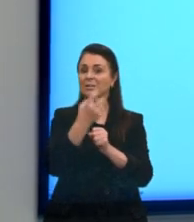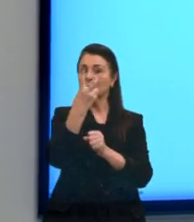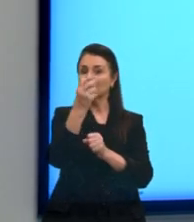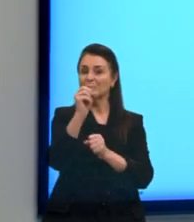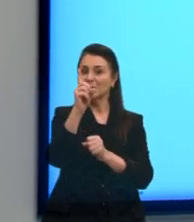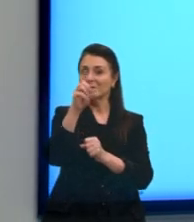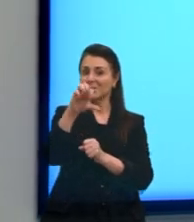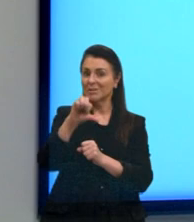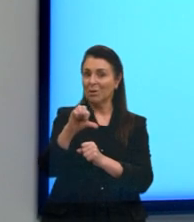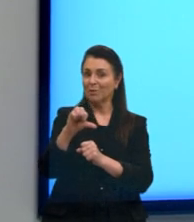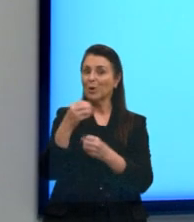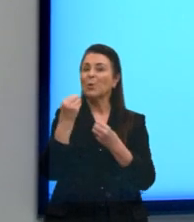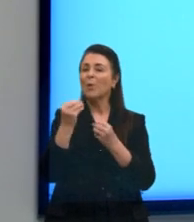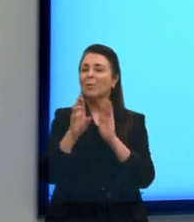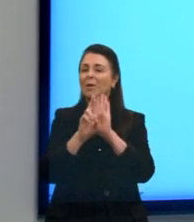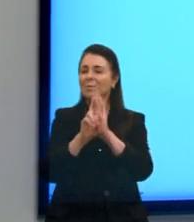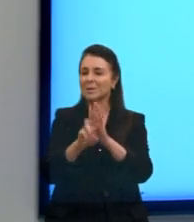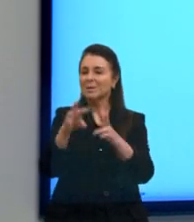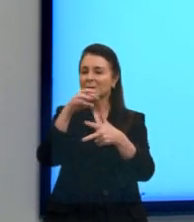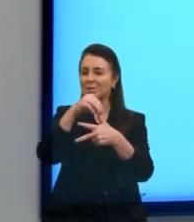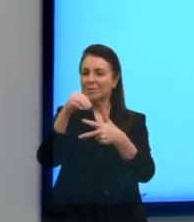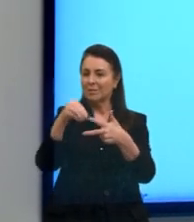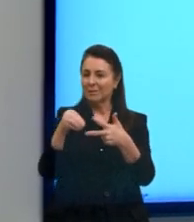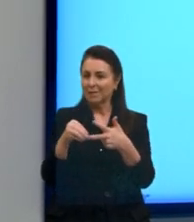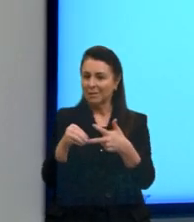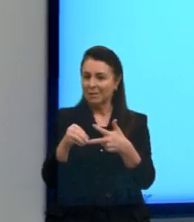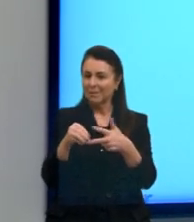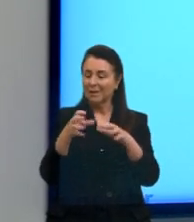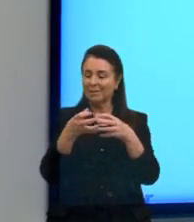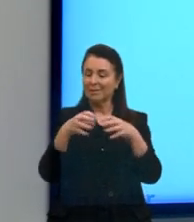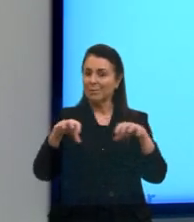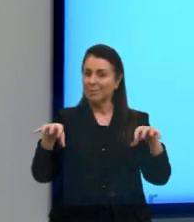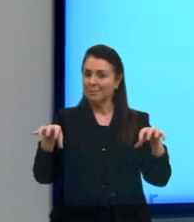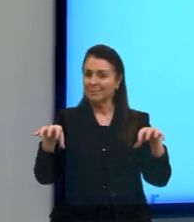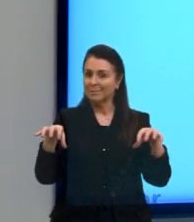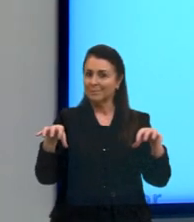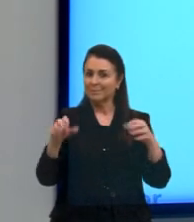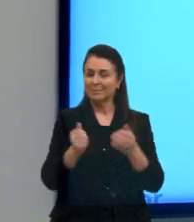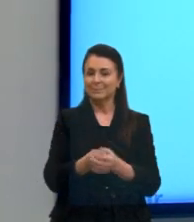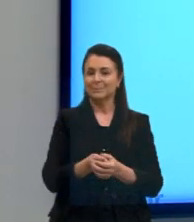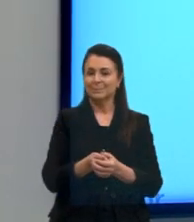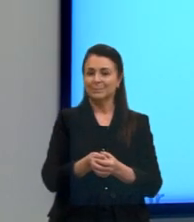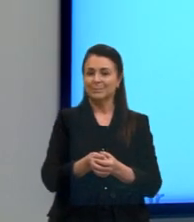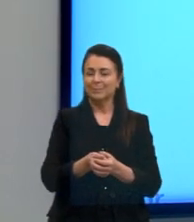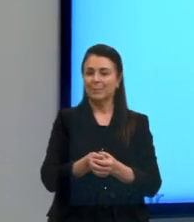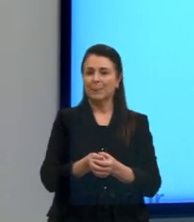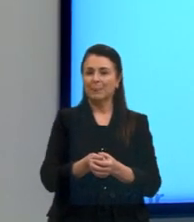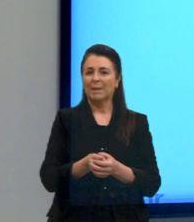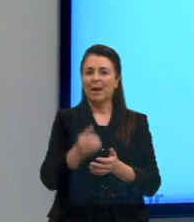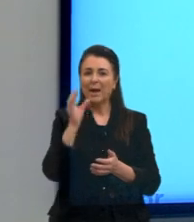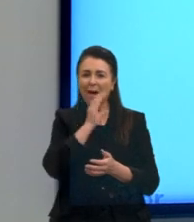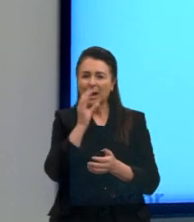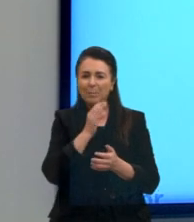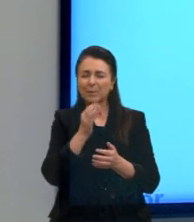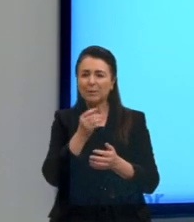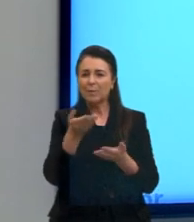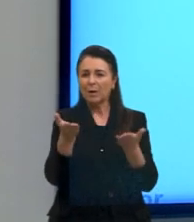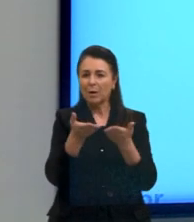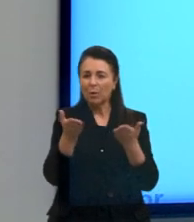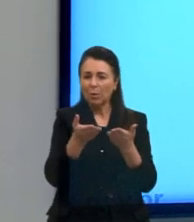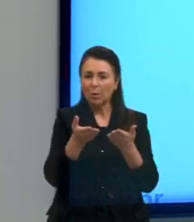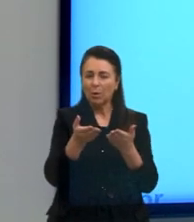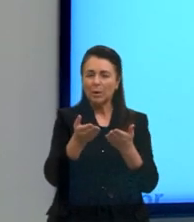já tá aparecendo separado tá só rapidinho agora para finalizar um